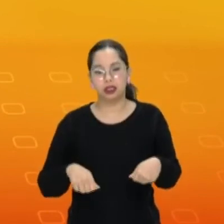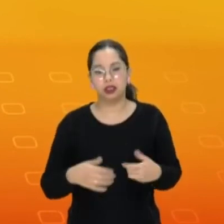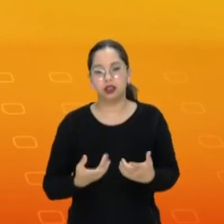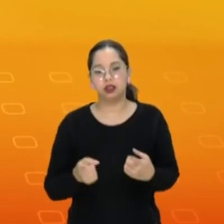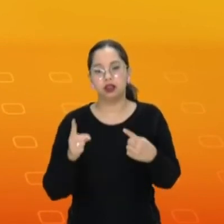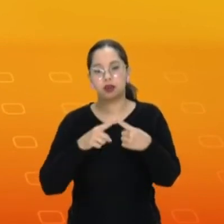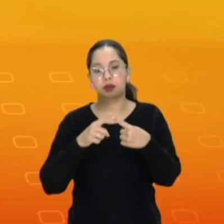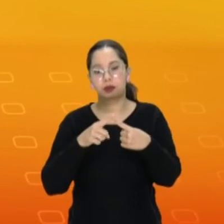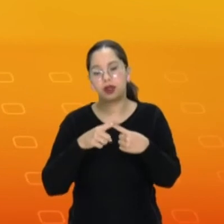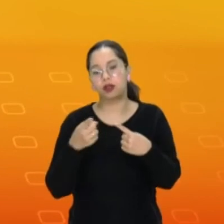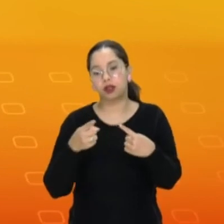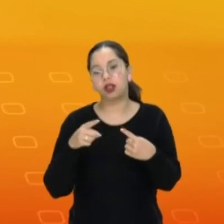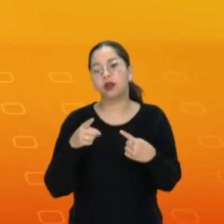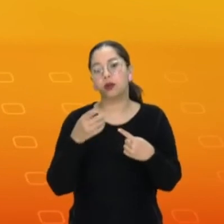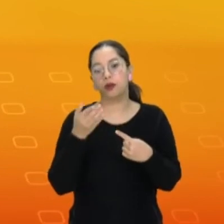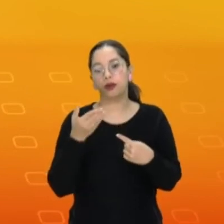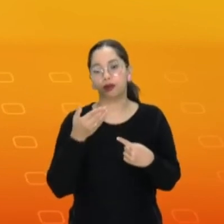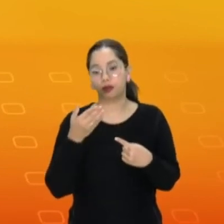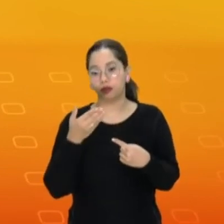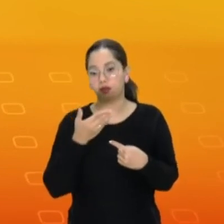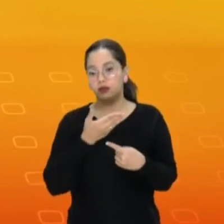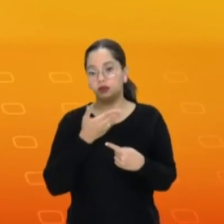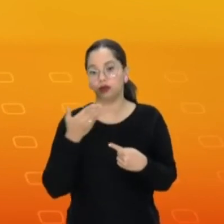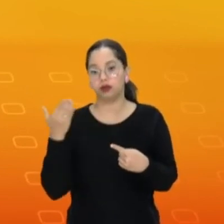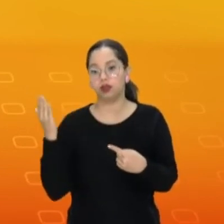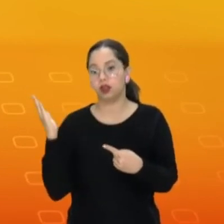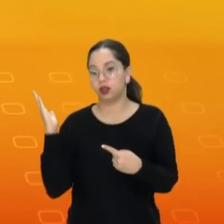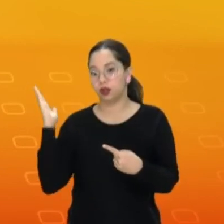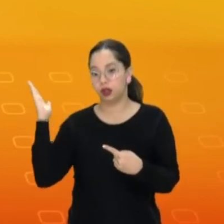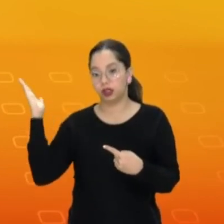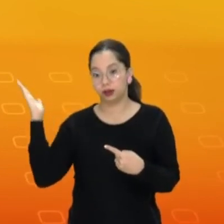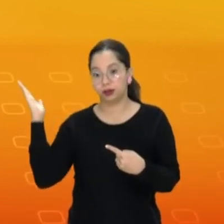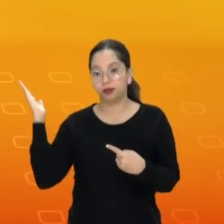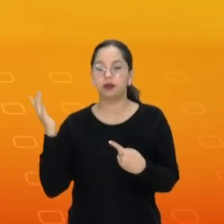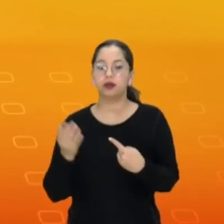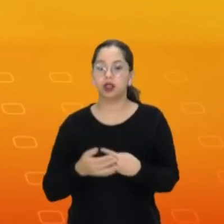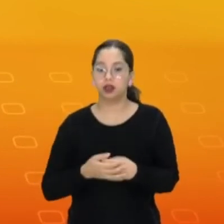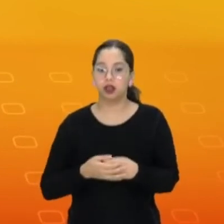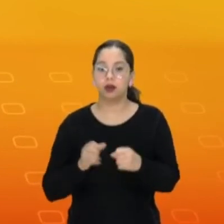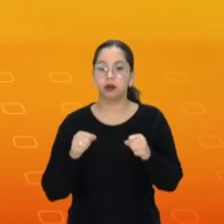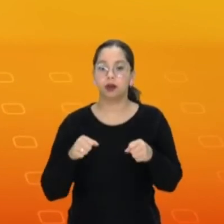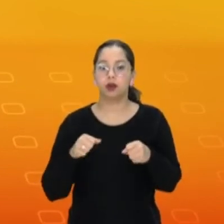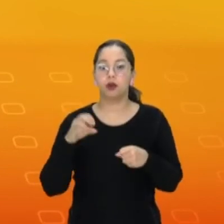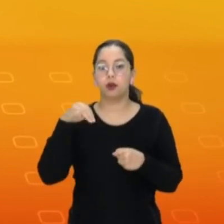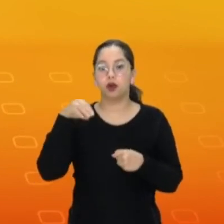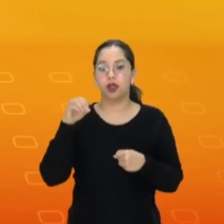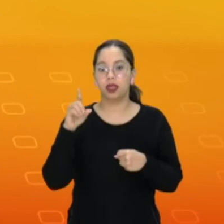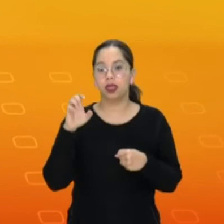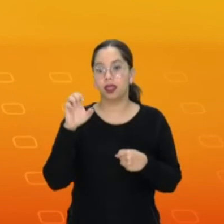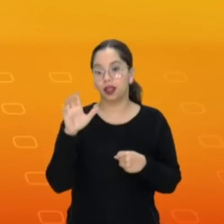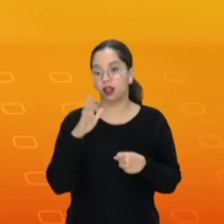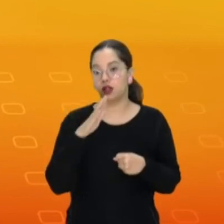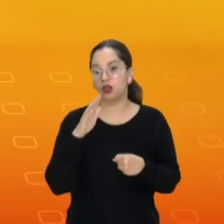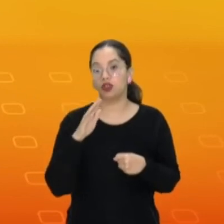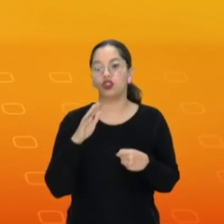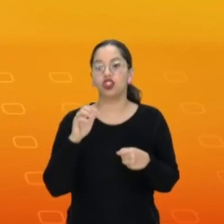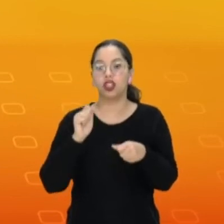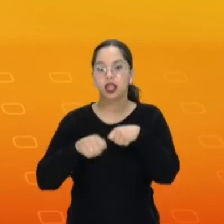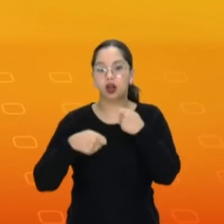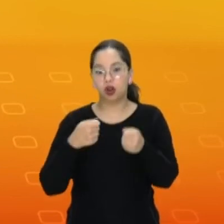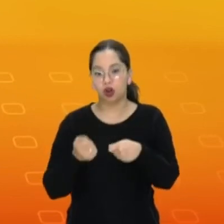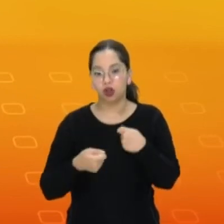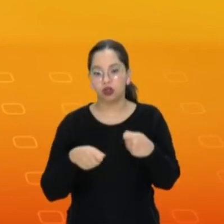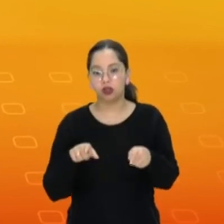até pensar modelos de negócios novos a partir das capacidades que a nuvem de entrega como a gente tá vendo com essas várias